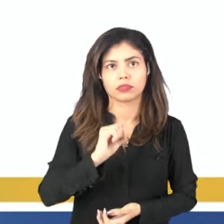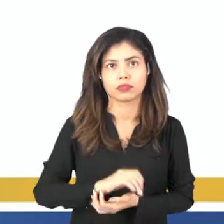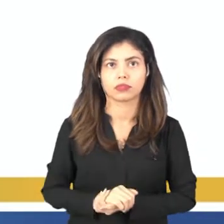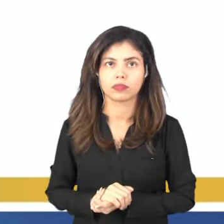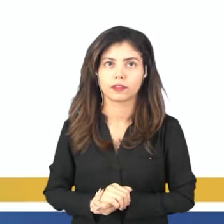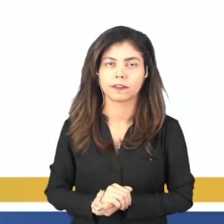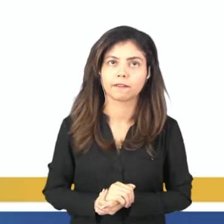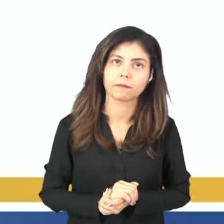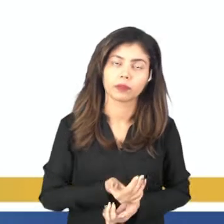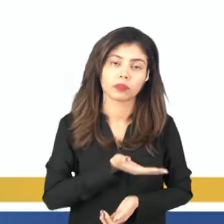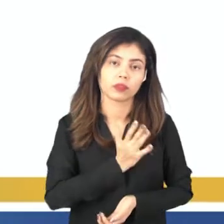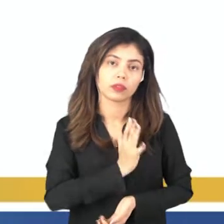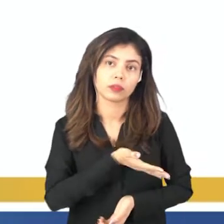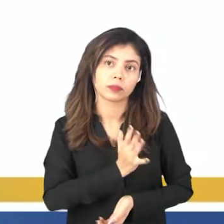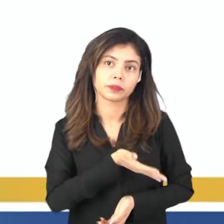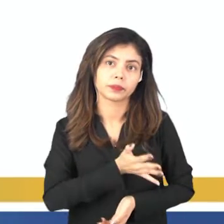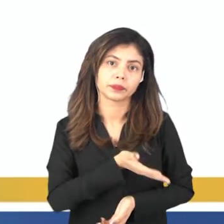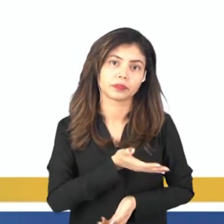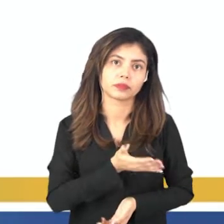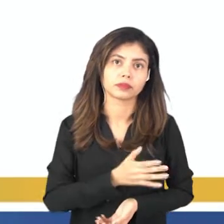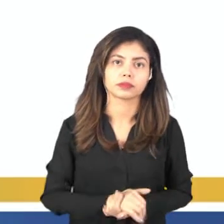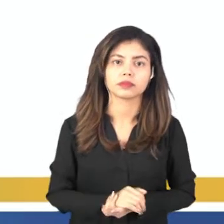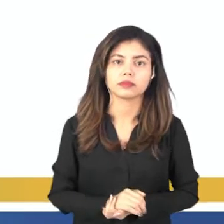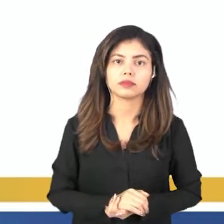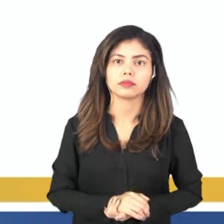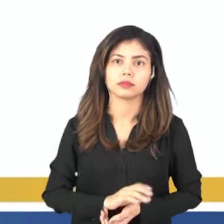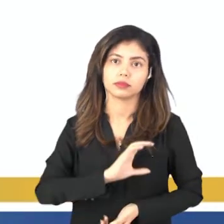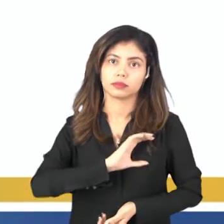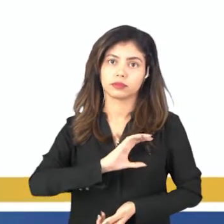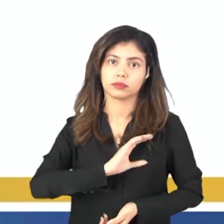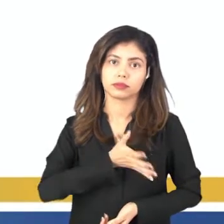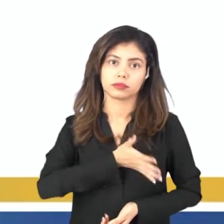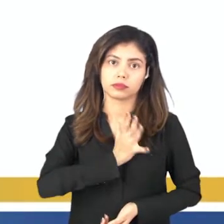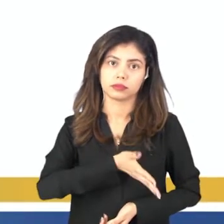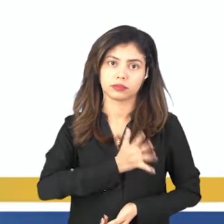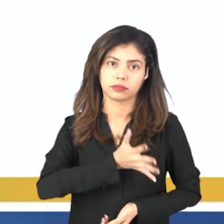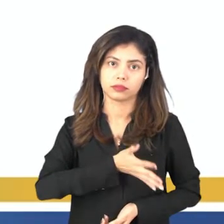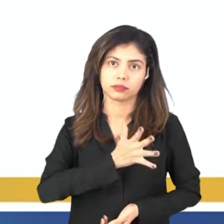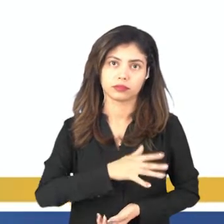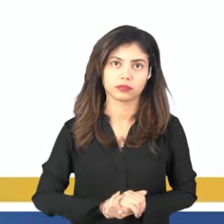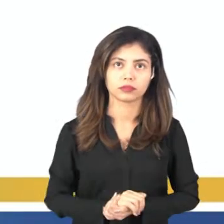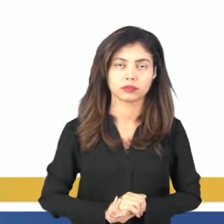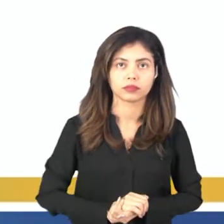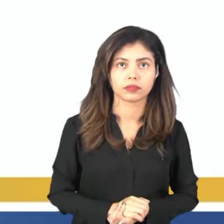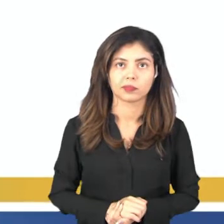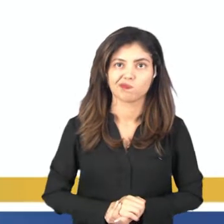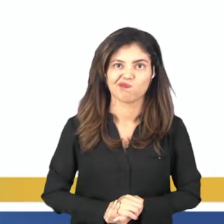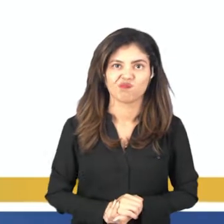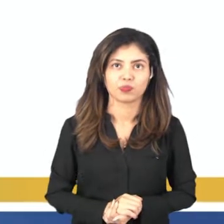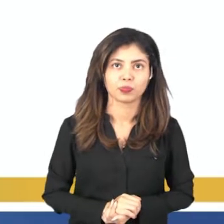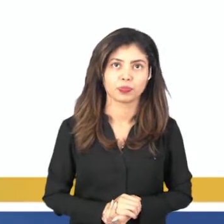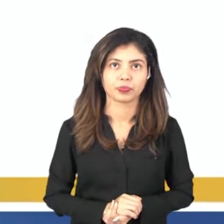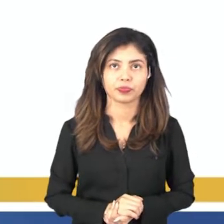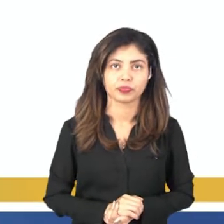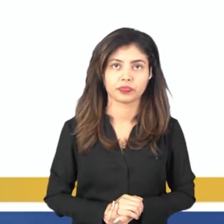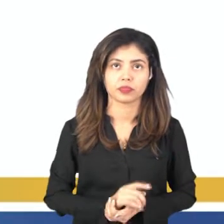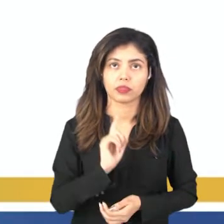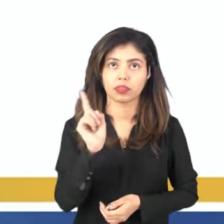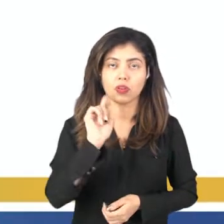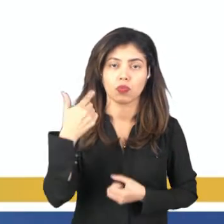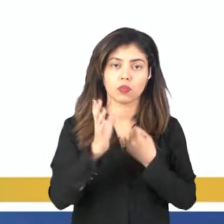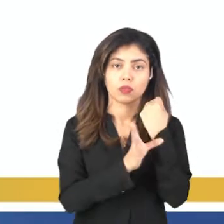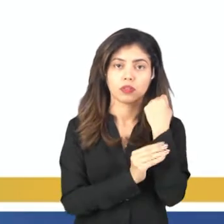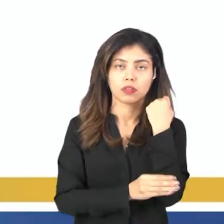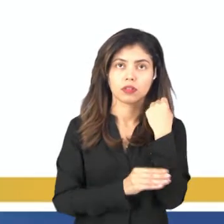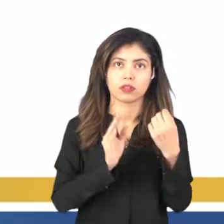muscular estriado cardíaco, lembro do coração, então é onde ele está localizado. E já o tecido muscular não estriado vai ser